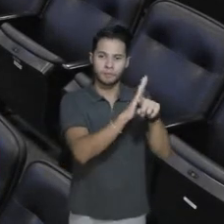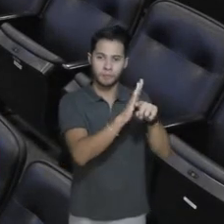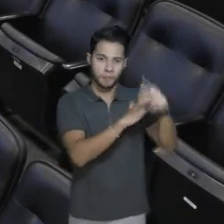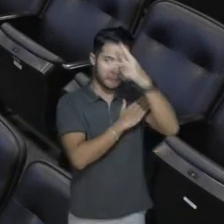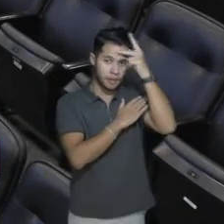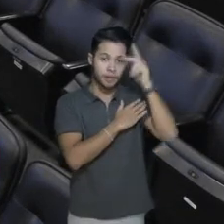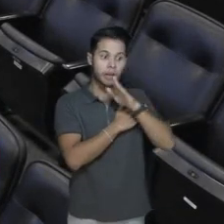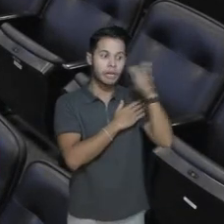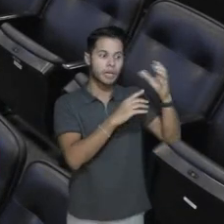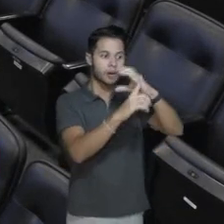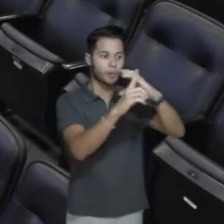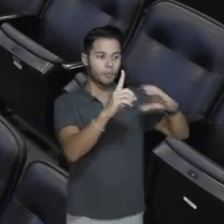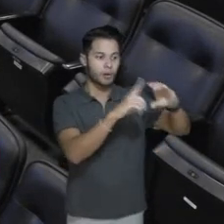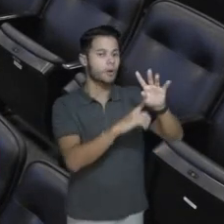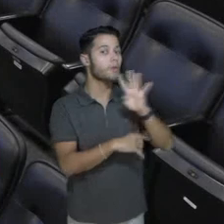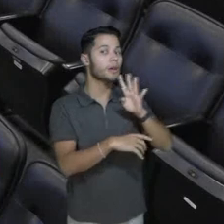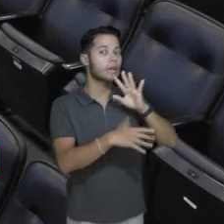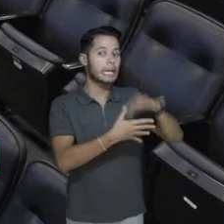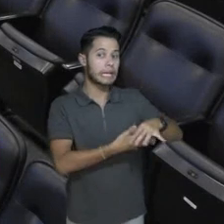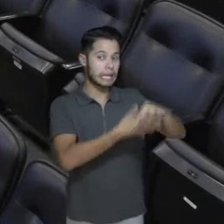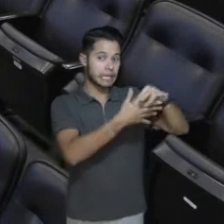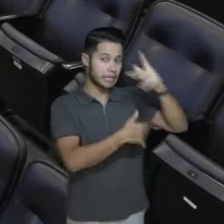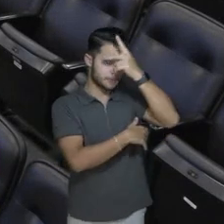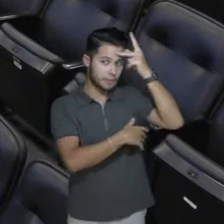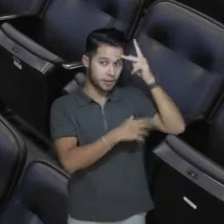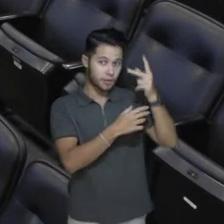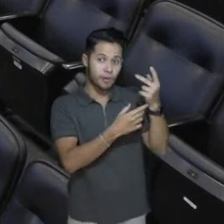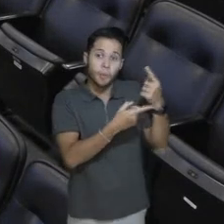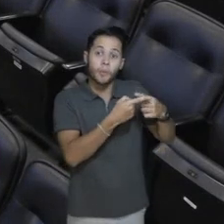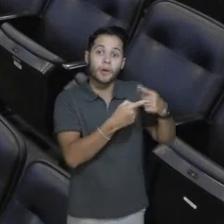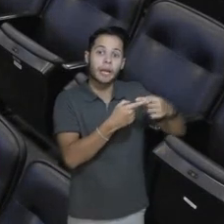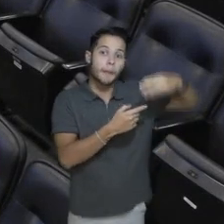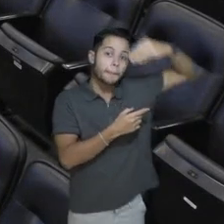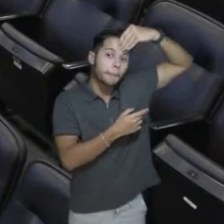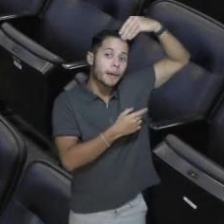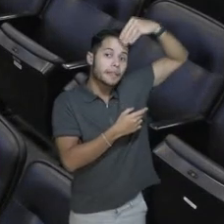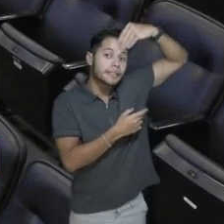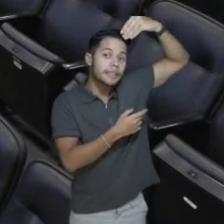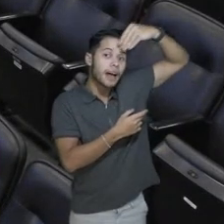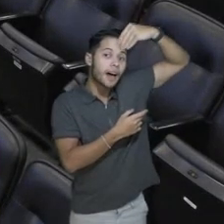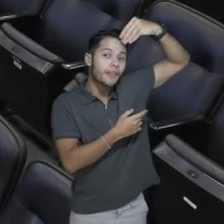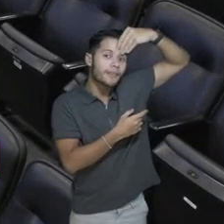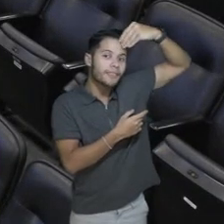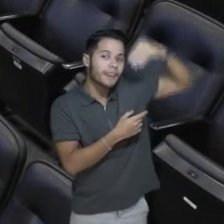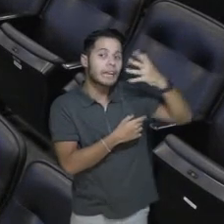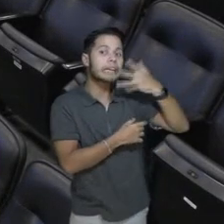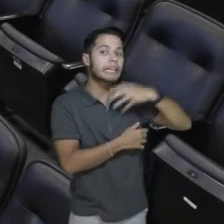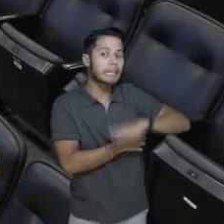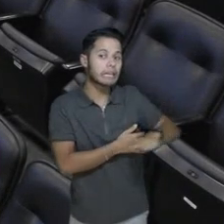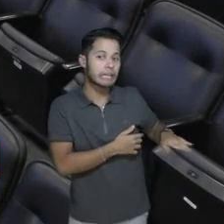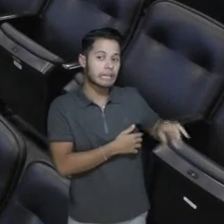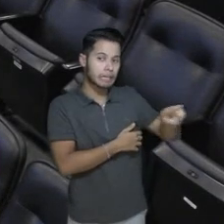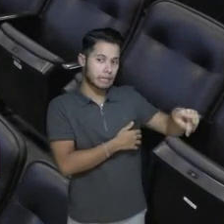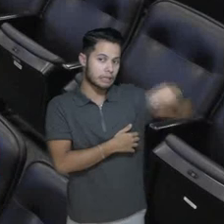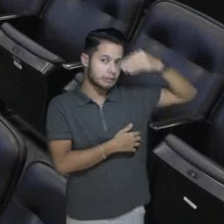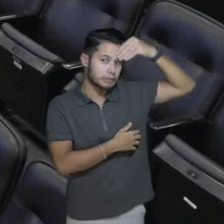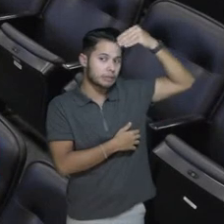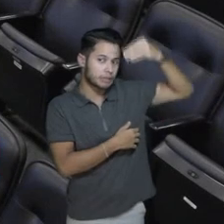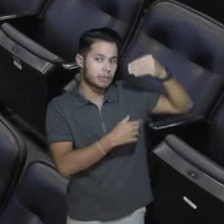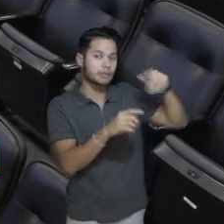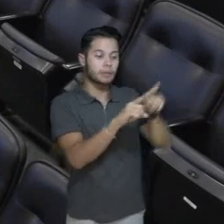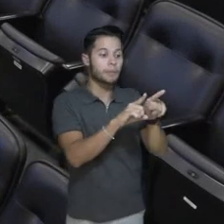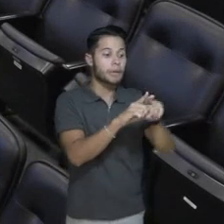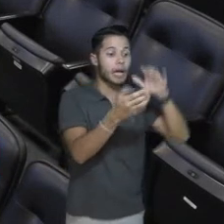conhecia todos os líderes do tráfico porque ele batizava essas crianças os filhos desses desses caras ele casava